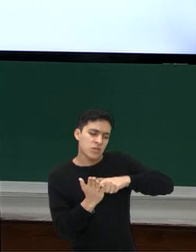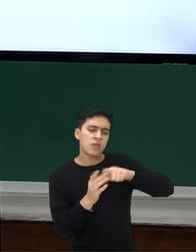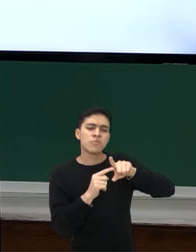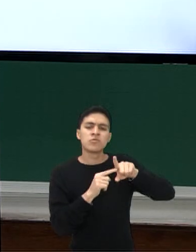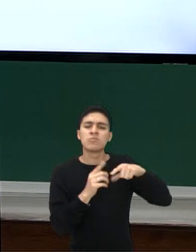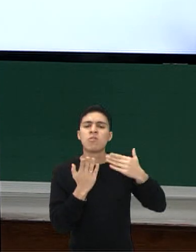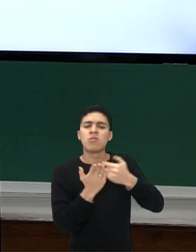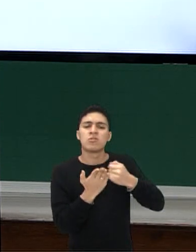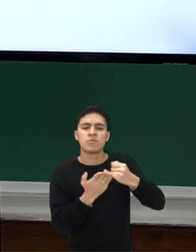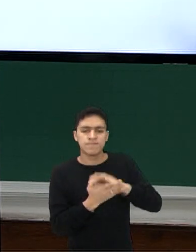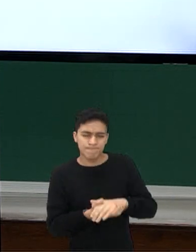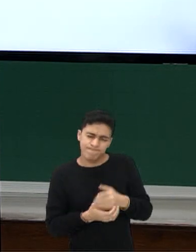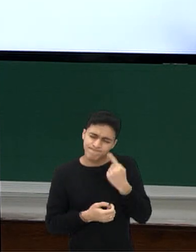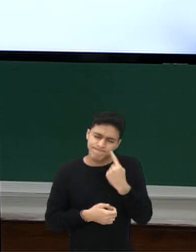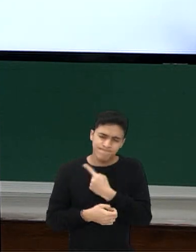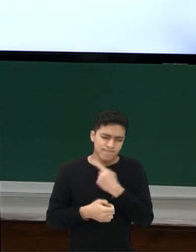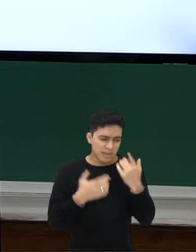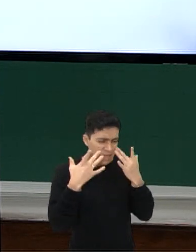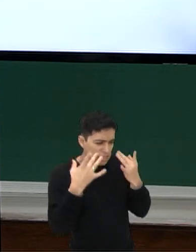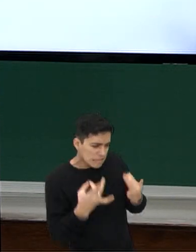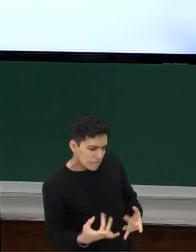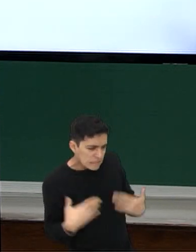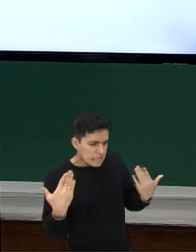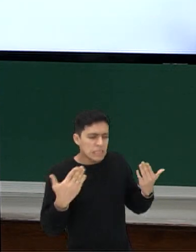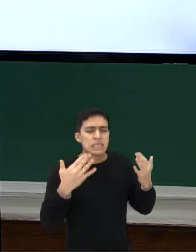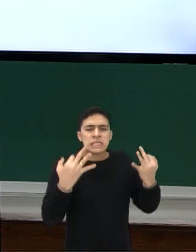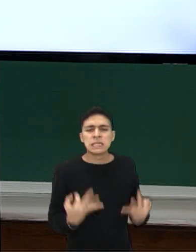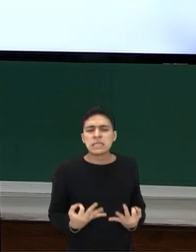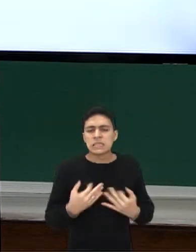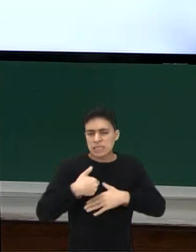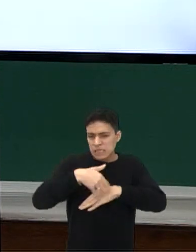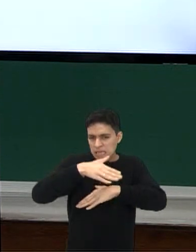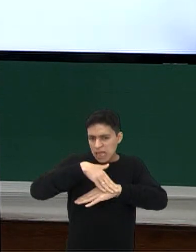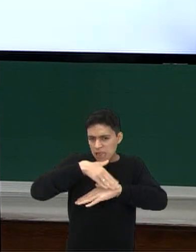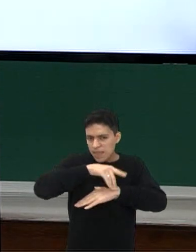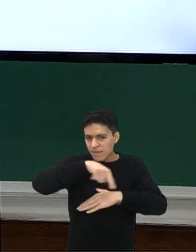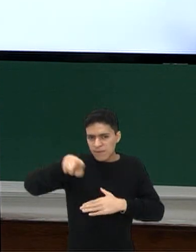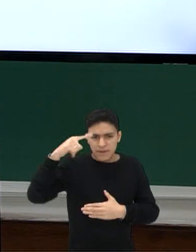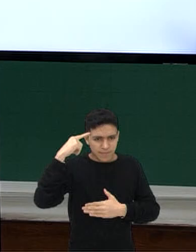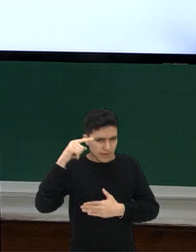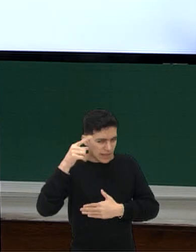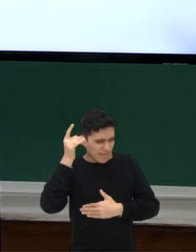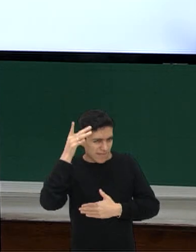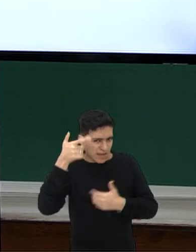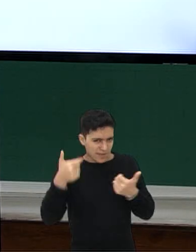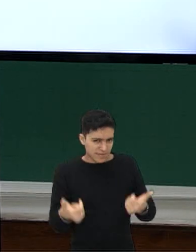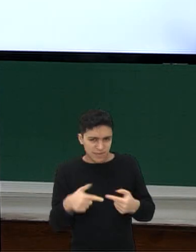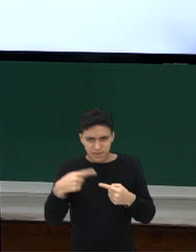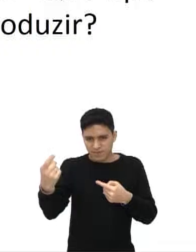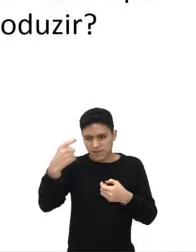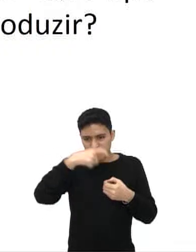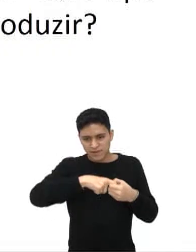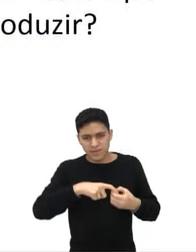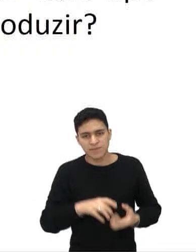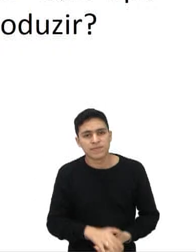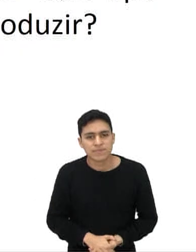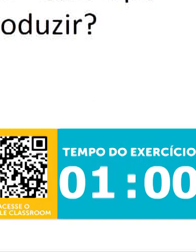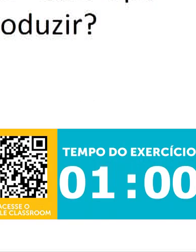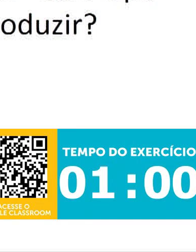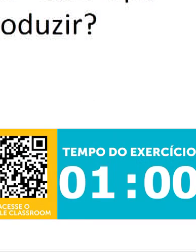introdução. Olha ali com bastante atenção, vê direitinho, eu dou um tempinho para você, porque essa tá bem fácil, tá? E a gente já volta.